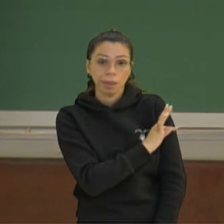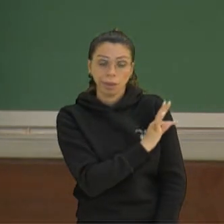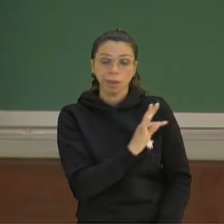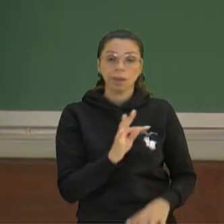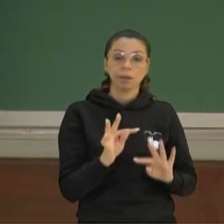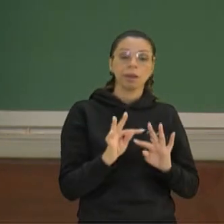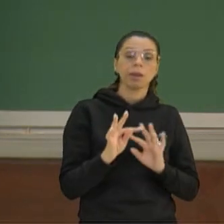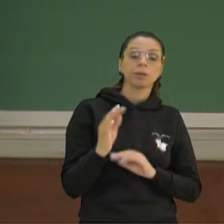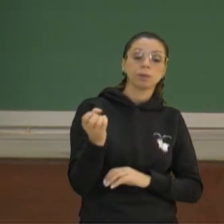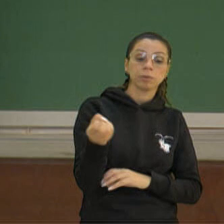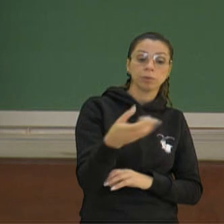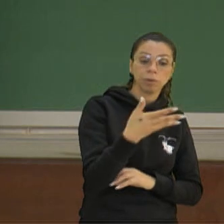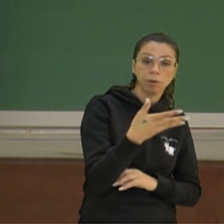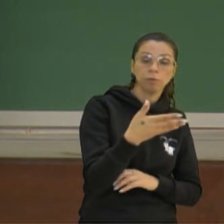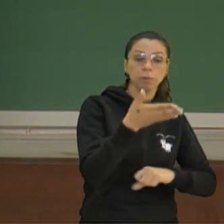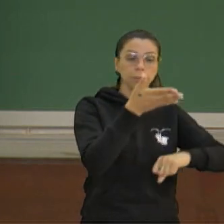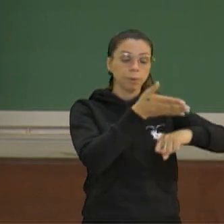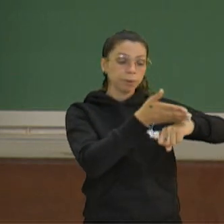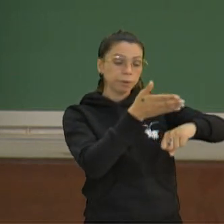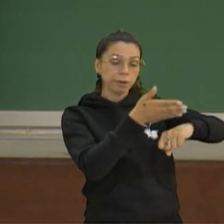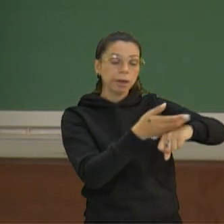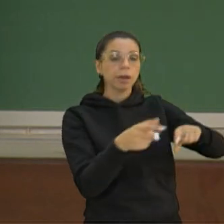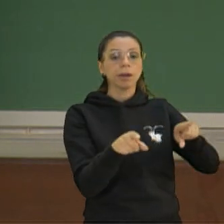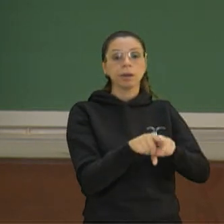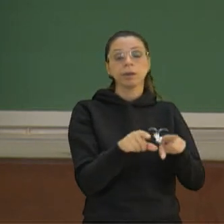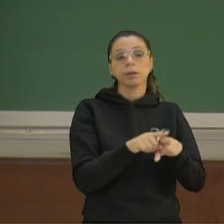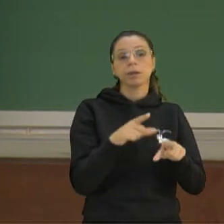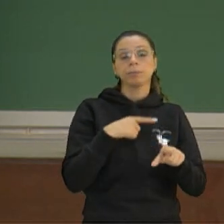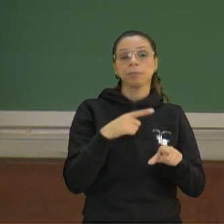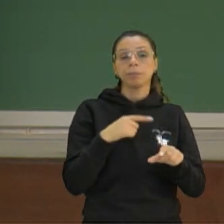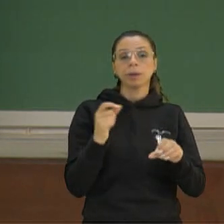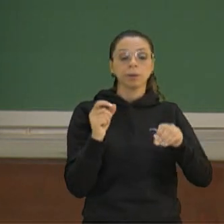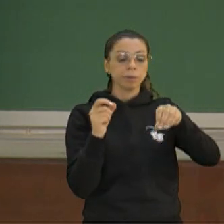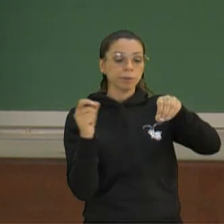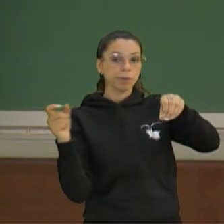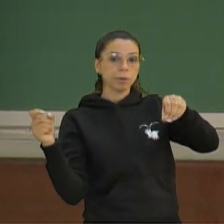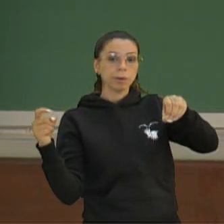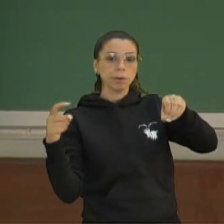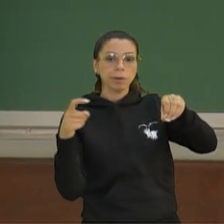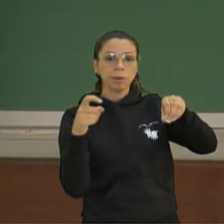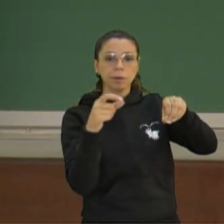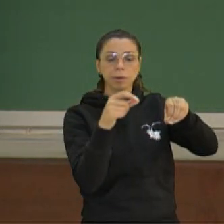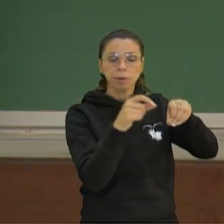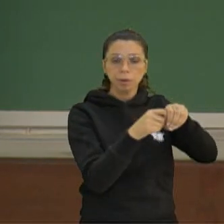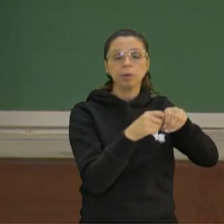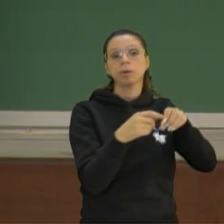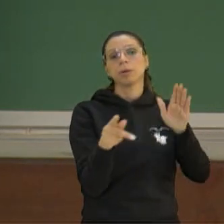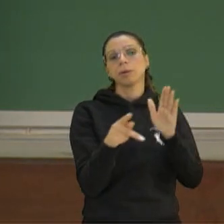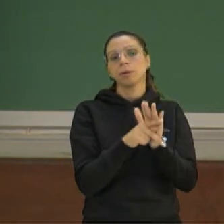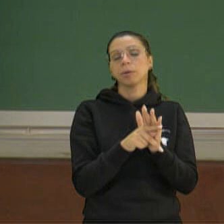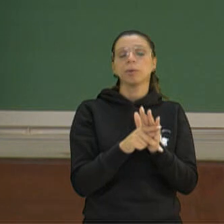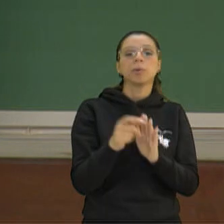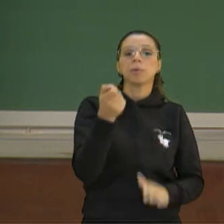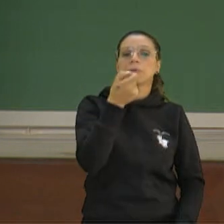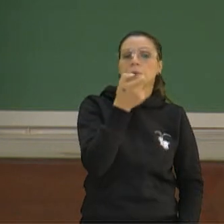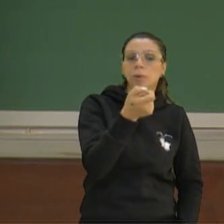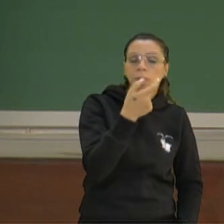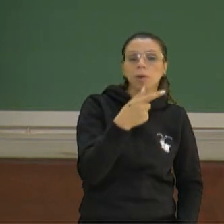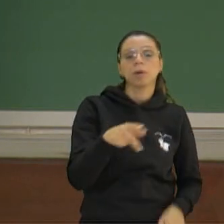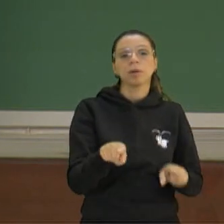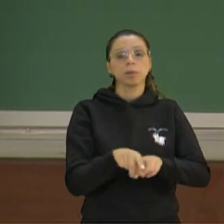modernas, utiliza ali inseminação artificial, uso de antibióticos, vacina e